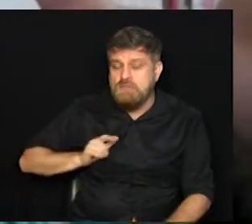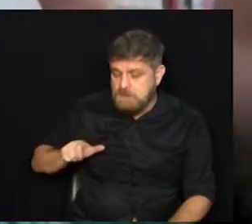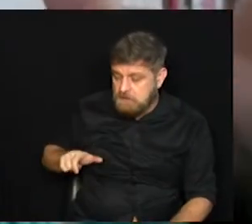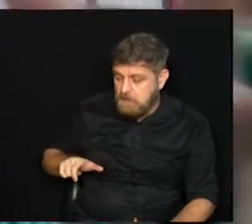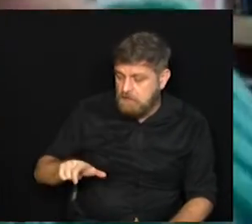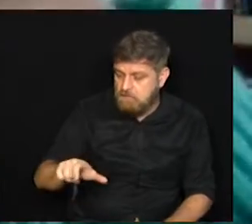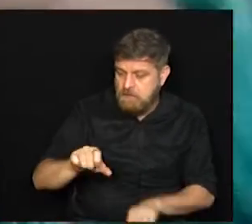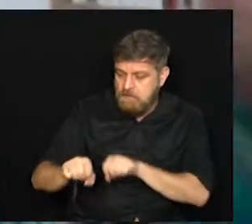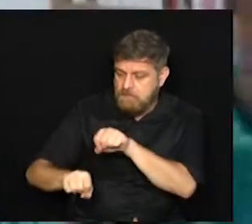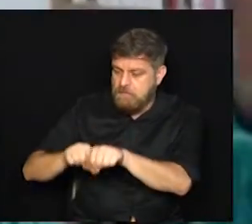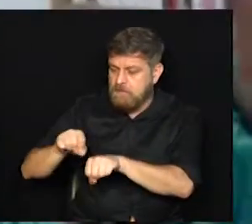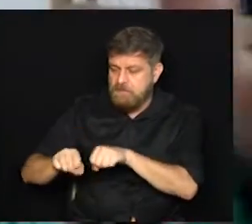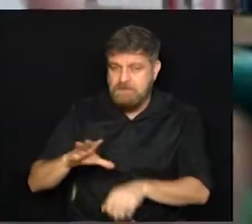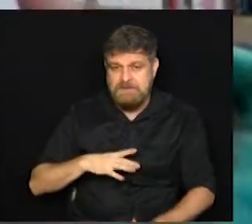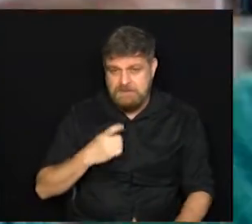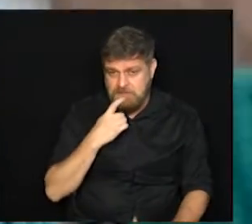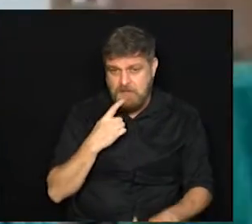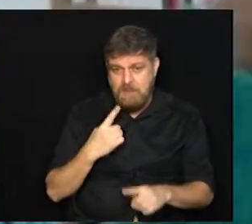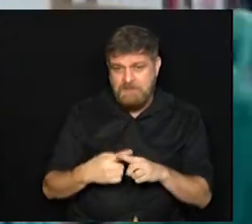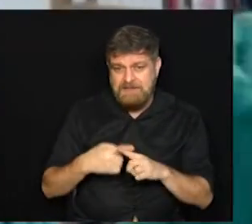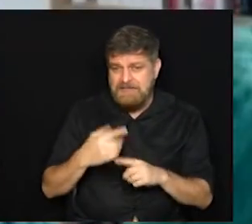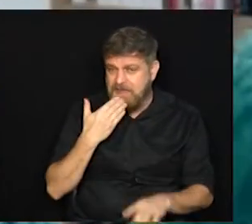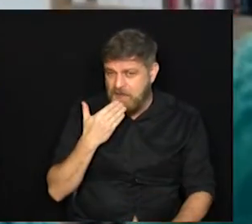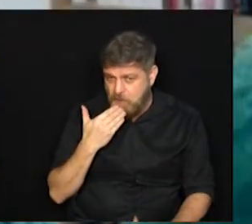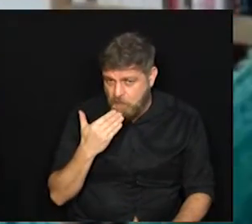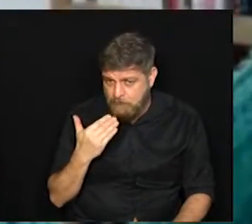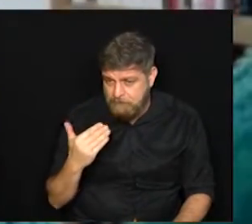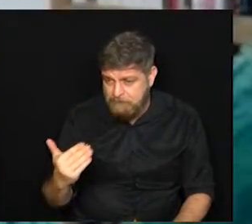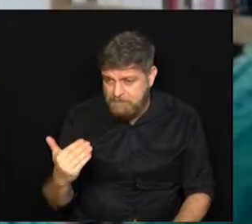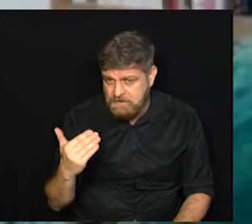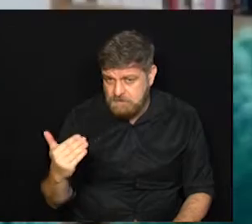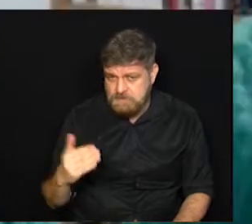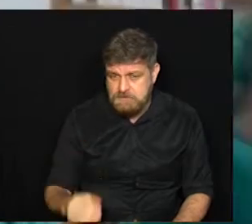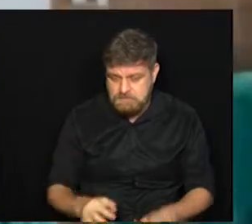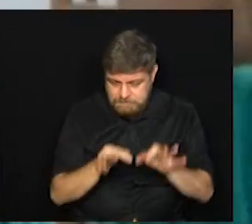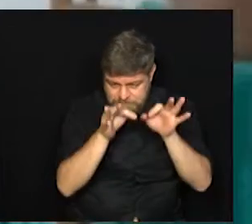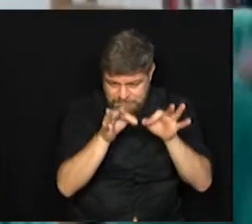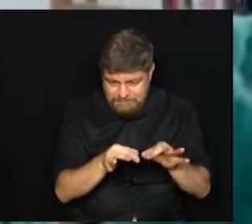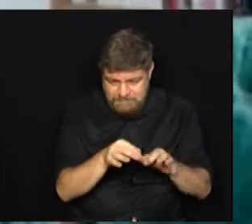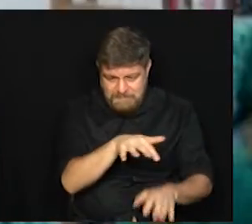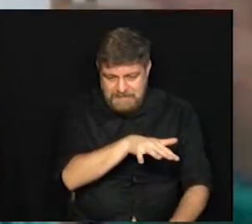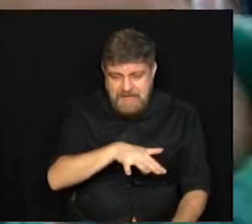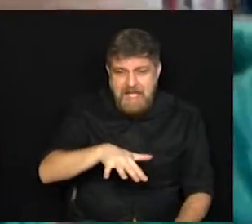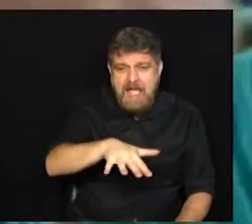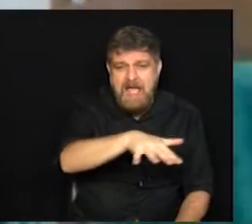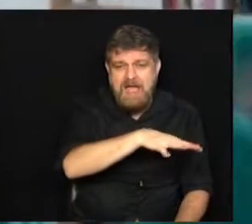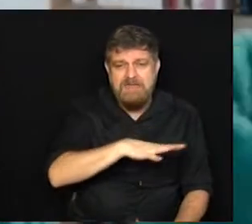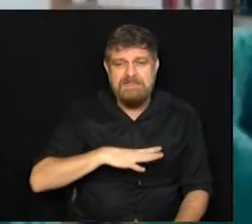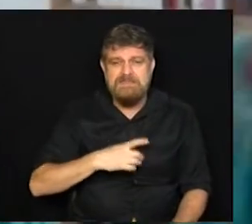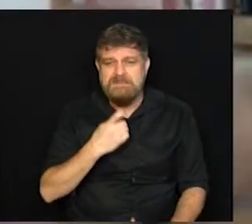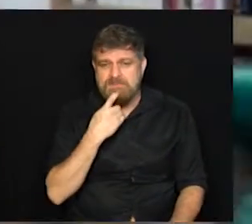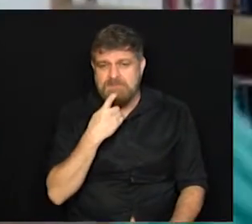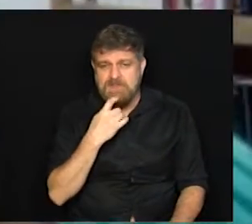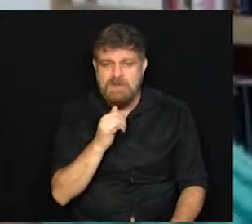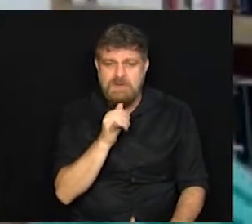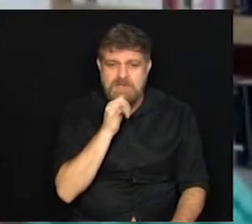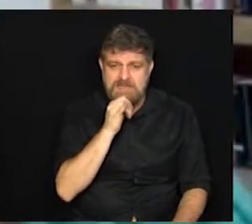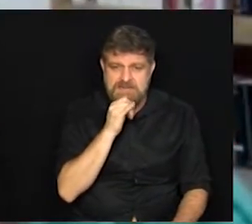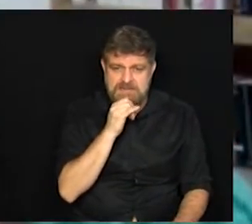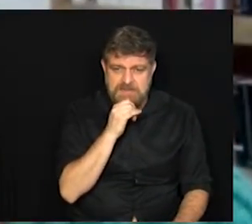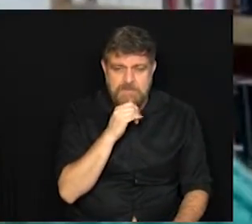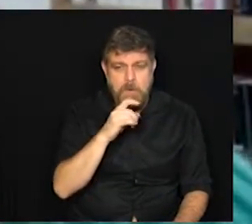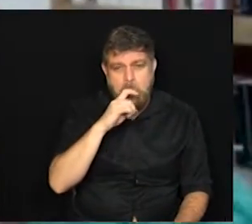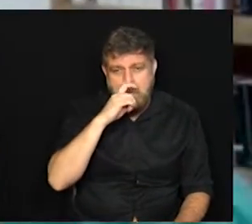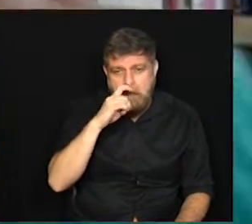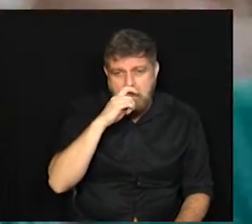uma reivindicação e uma demanda muito legítima de regiões da cidade, como Campo Grande, Ouro